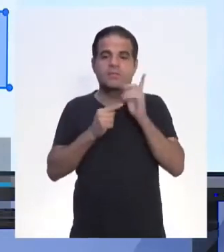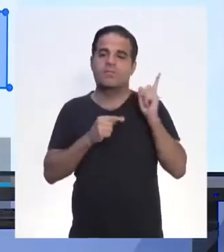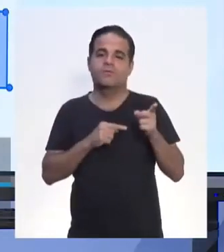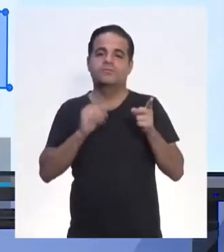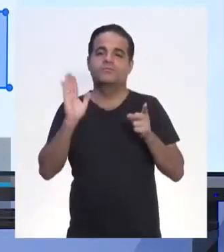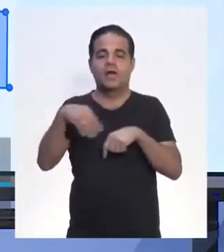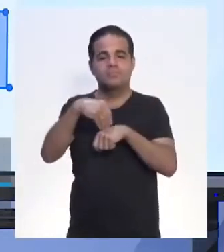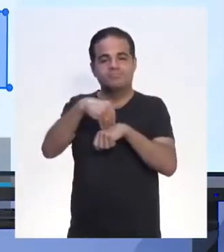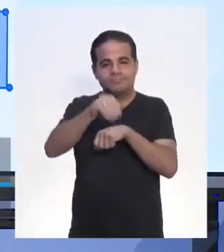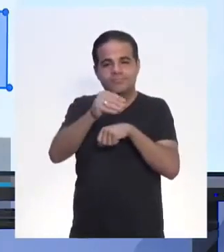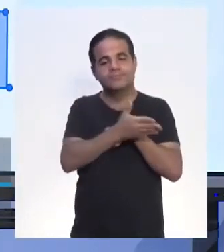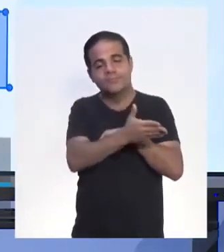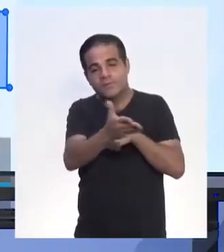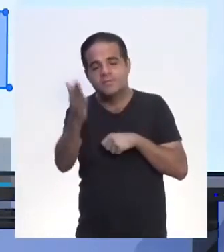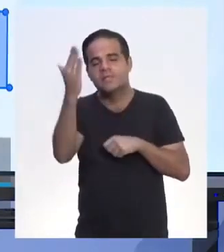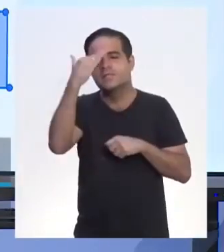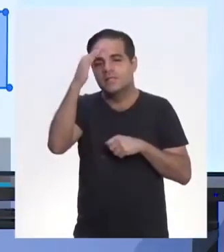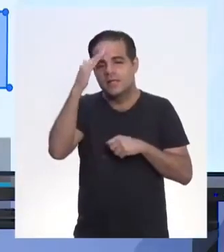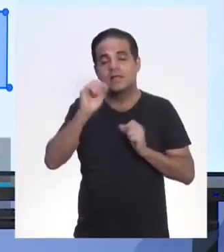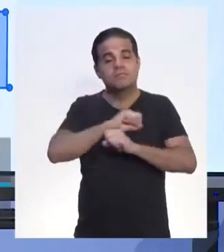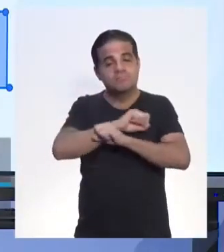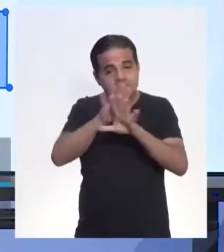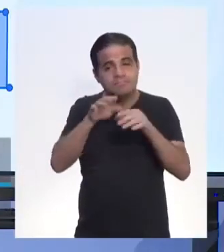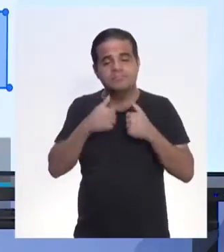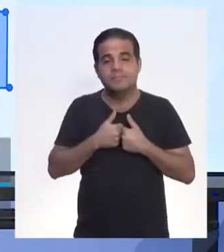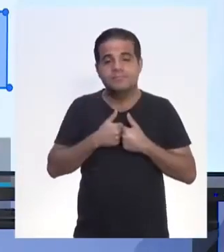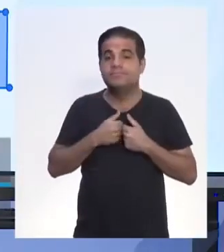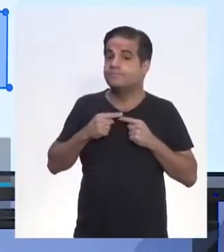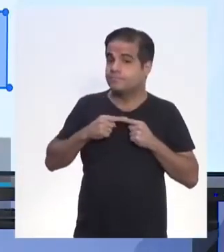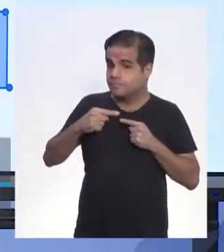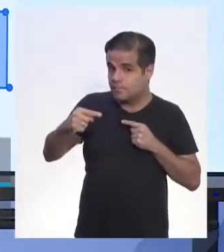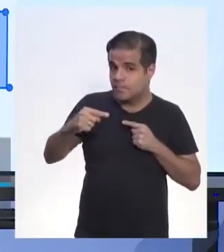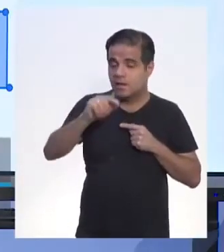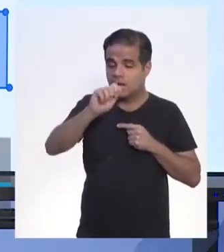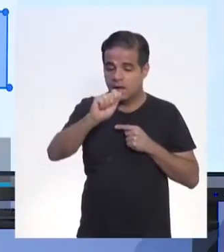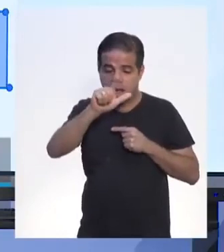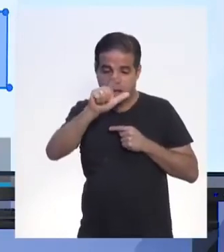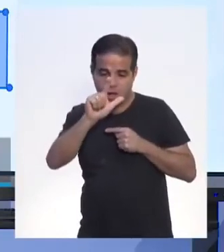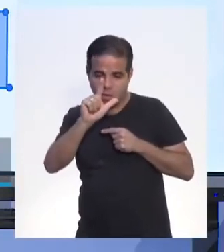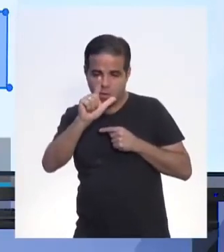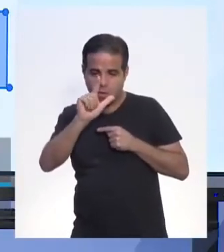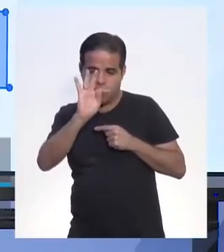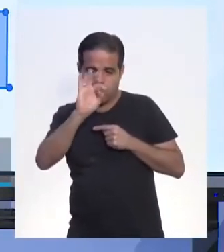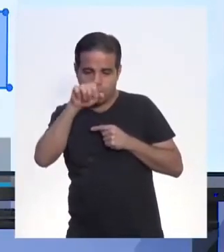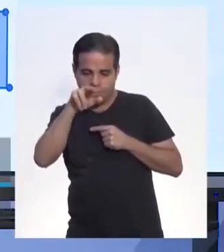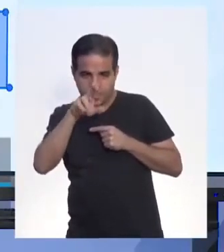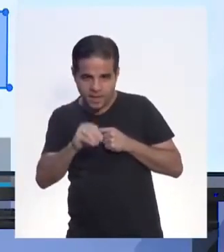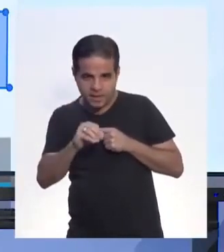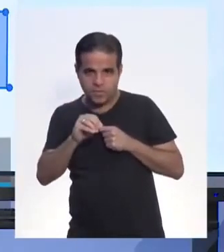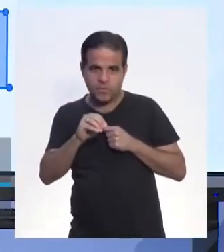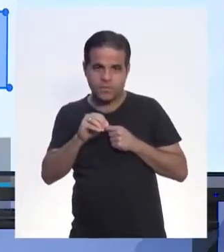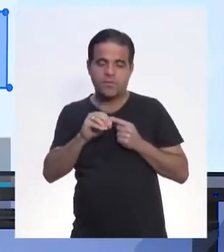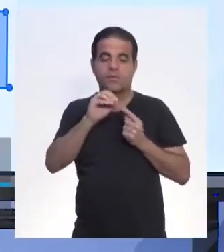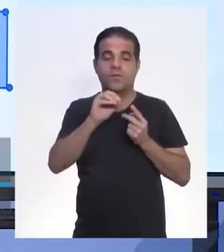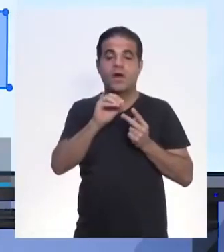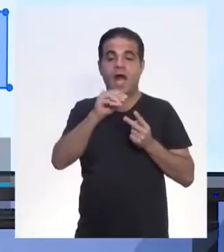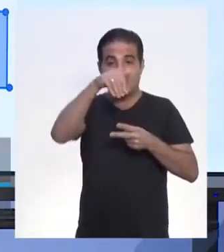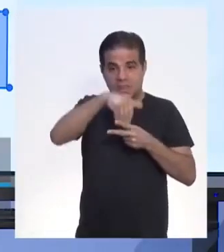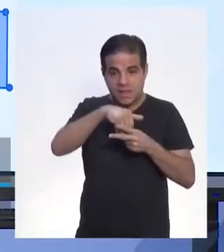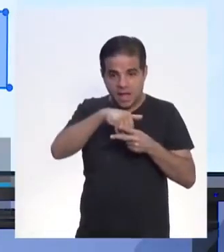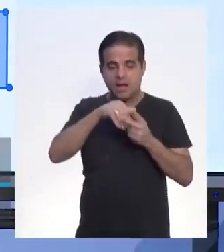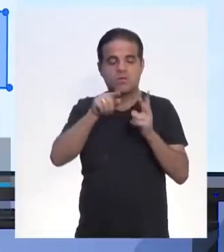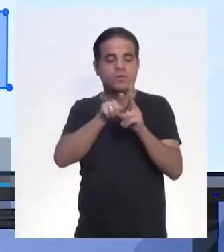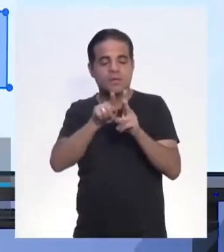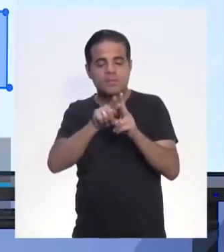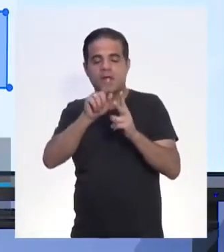já foi passado para vocês. Lembrando da questão do alterno, interno, alterno, externo. Se